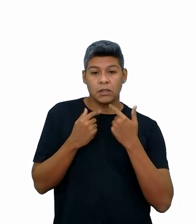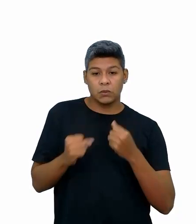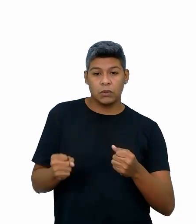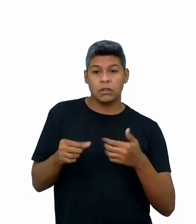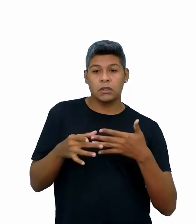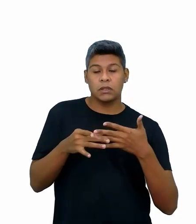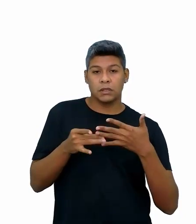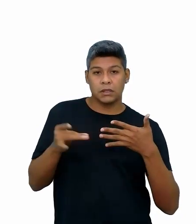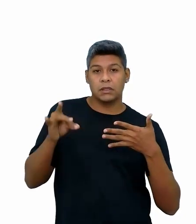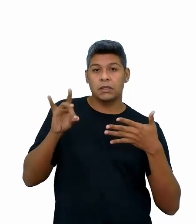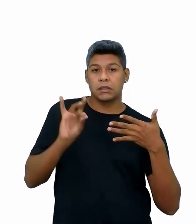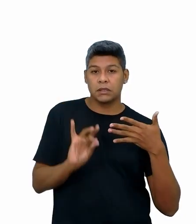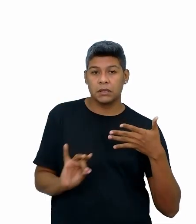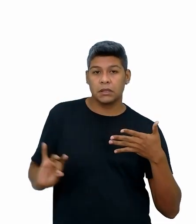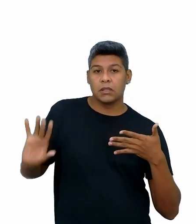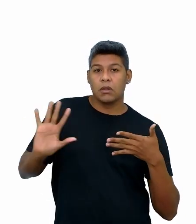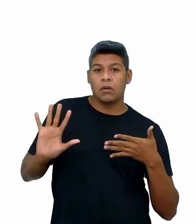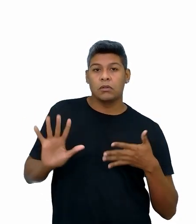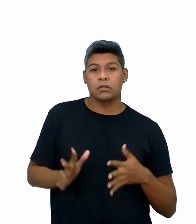sempre.